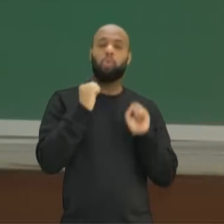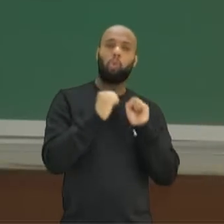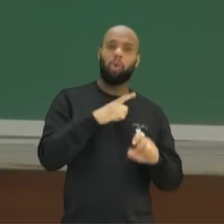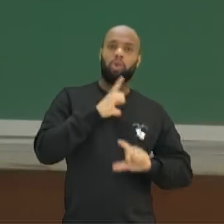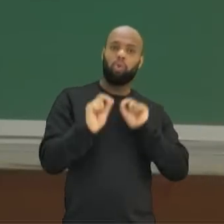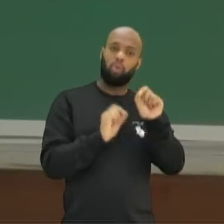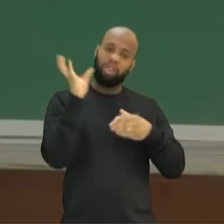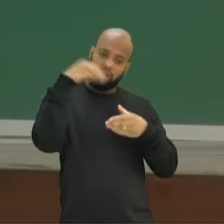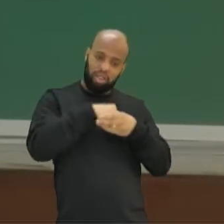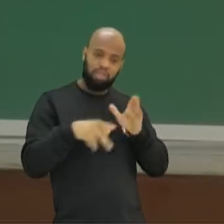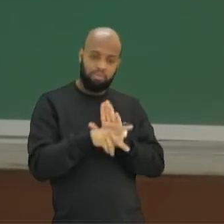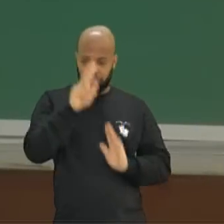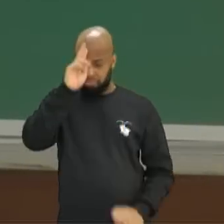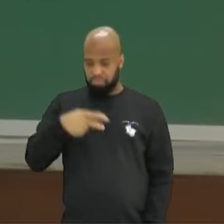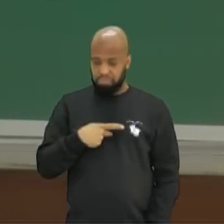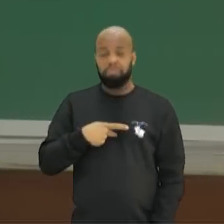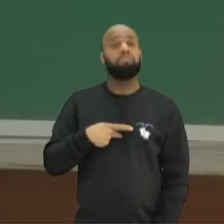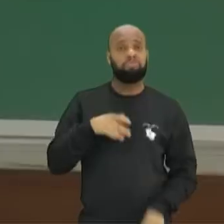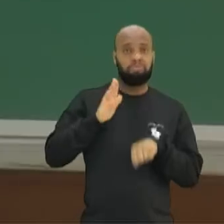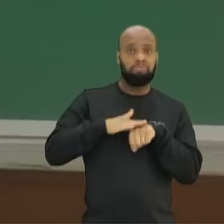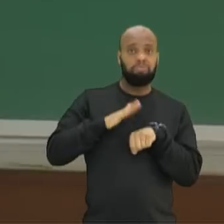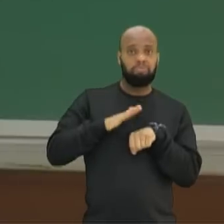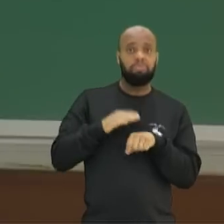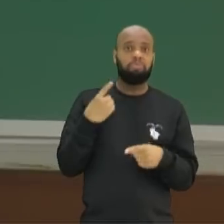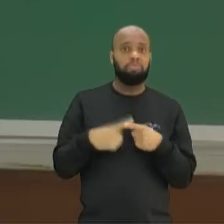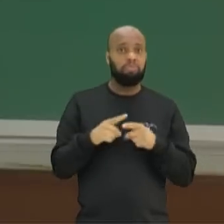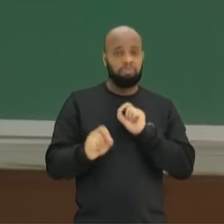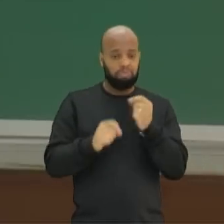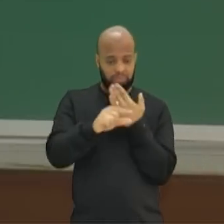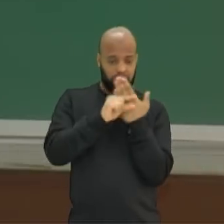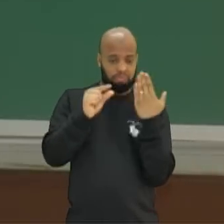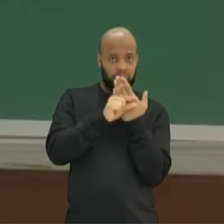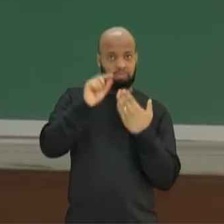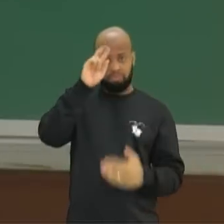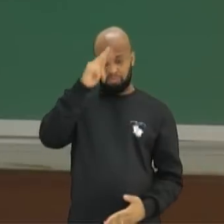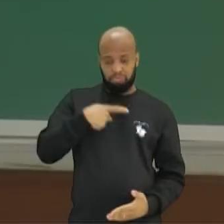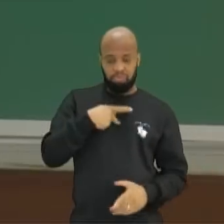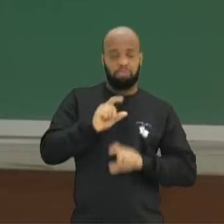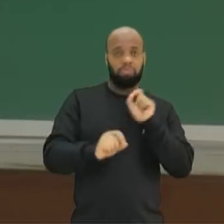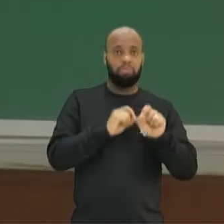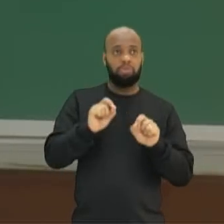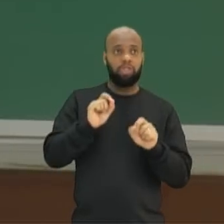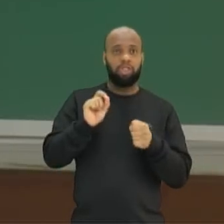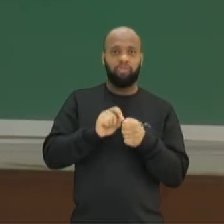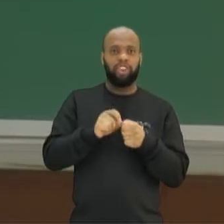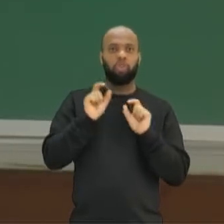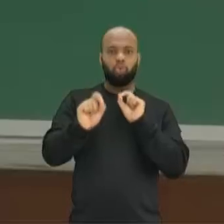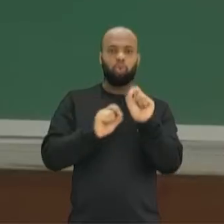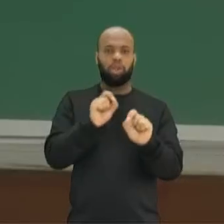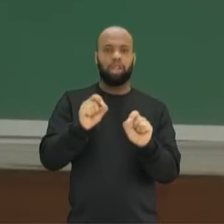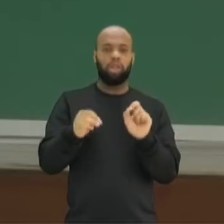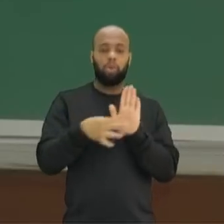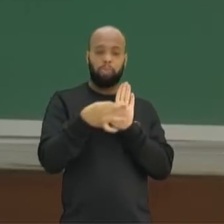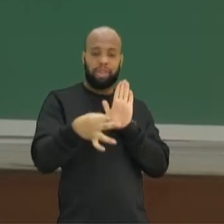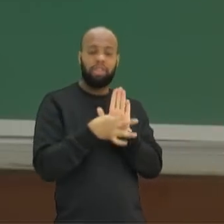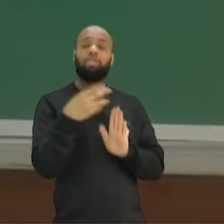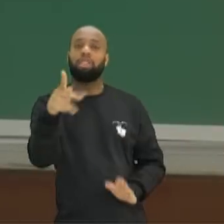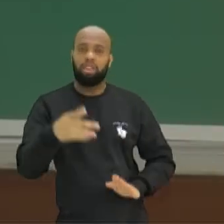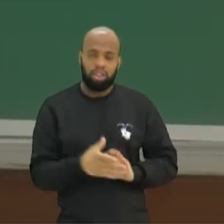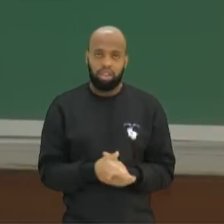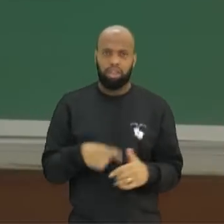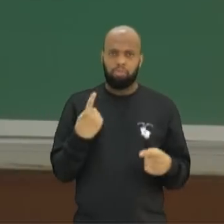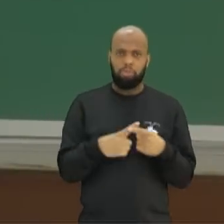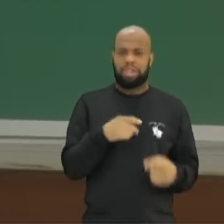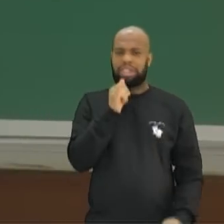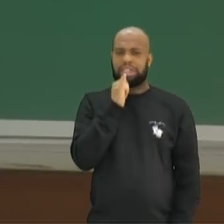elemento próprio do autor. E o autor, ele faz o quê? Ele até faz uma crítica de que nada disso,